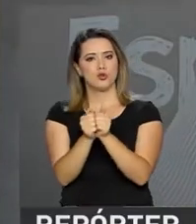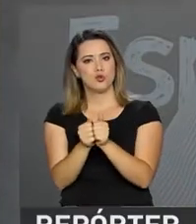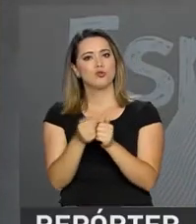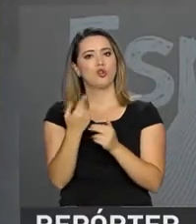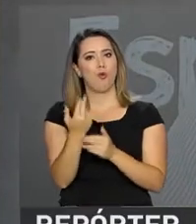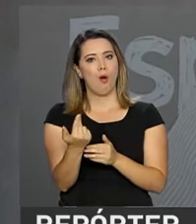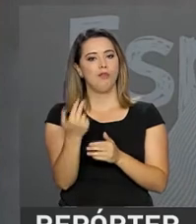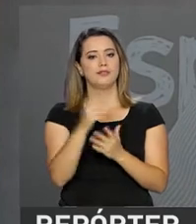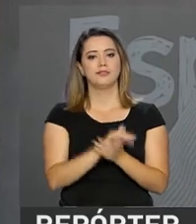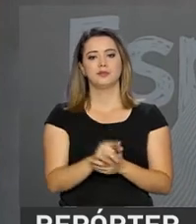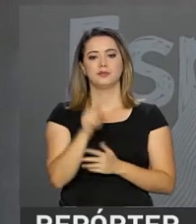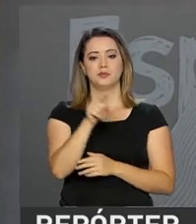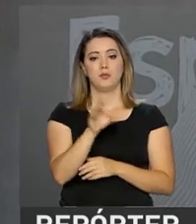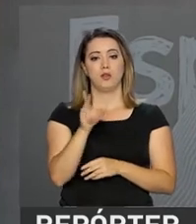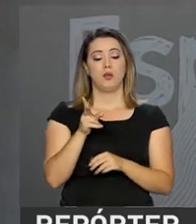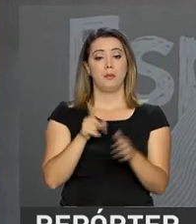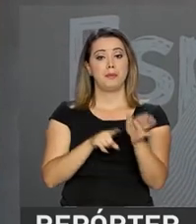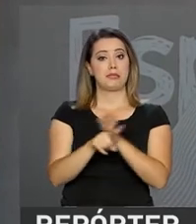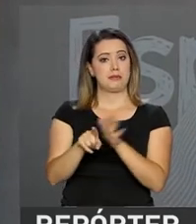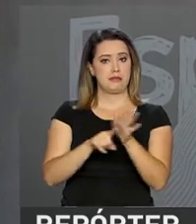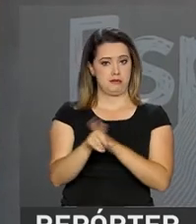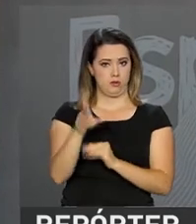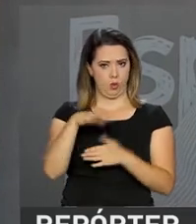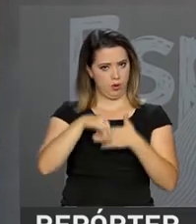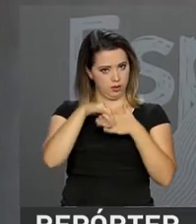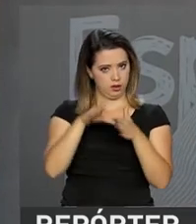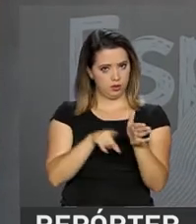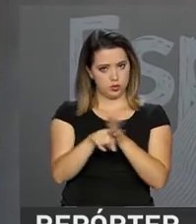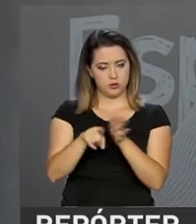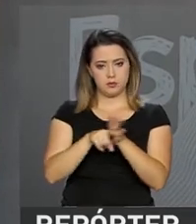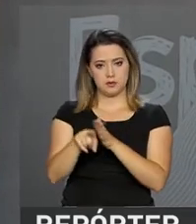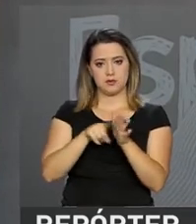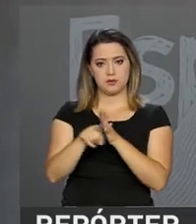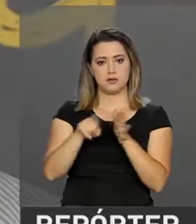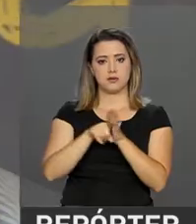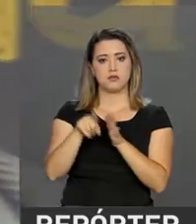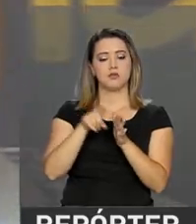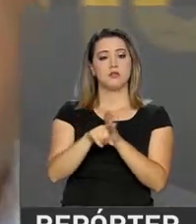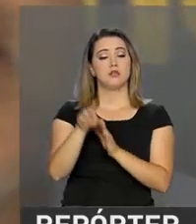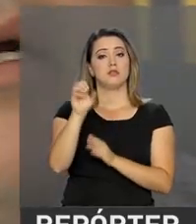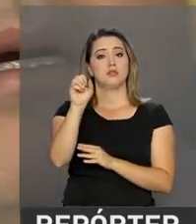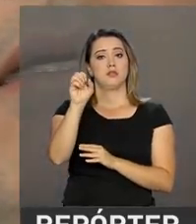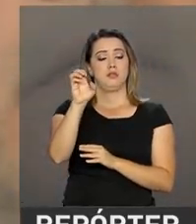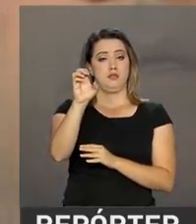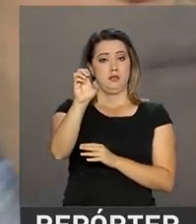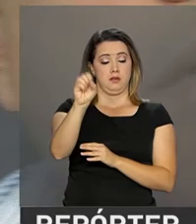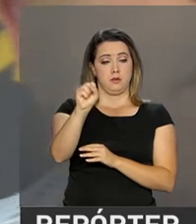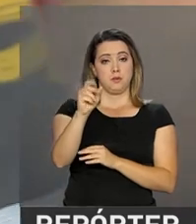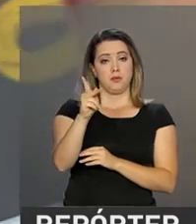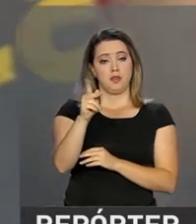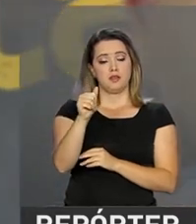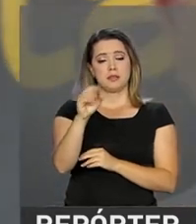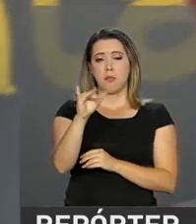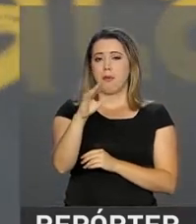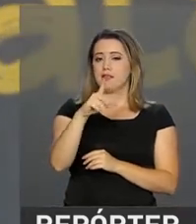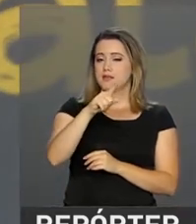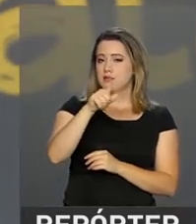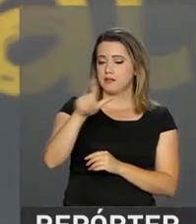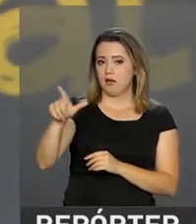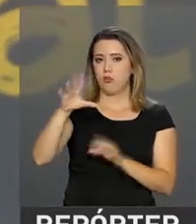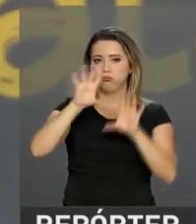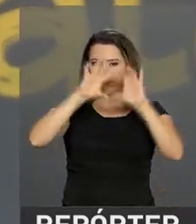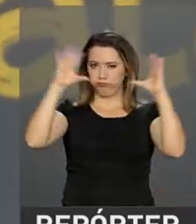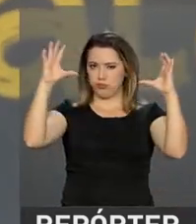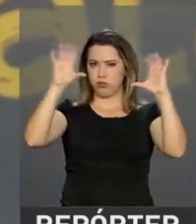opinião do coordenador de pesquisa, desenvolvimento e inovação da Agência Espacial Brasileira, o estudo da astronomia é importante porque além de